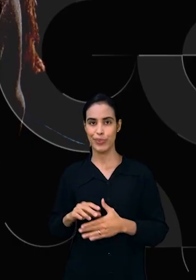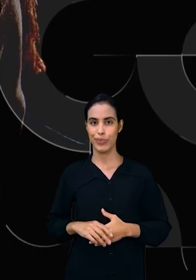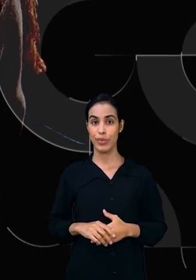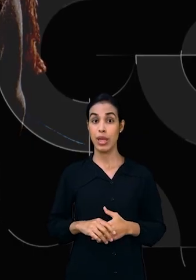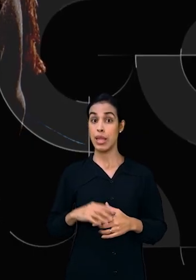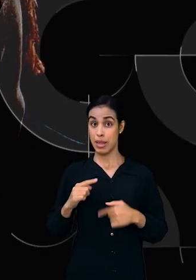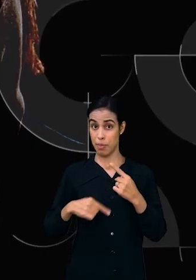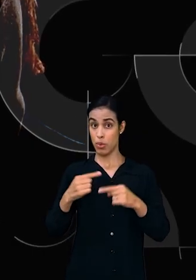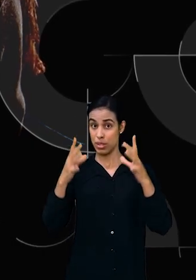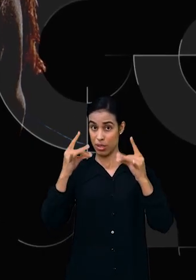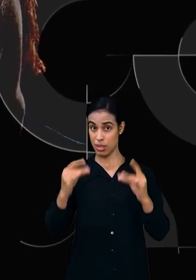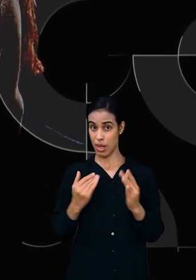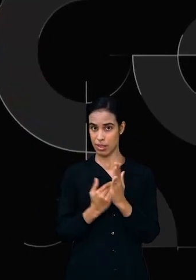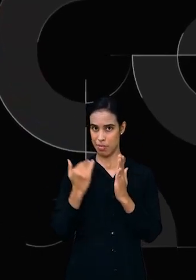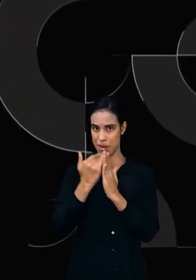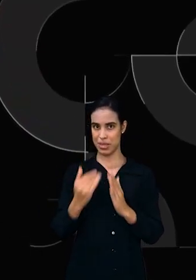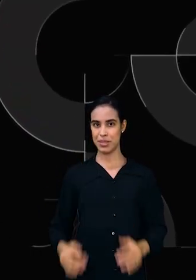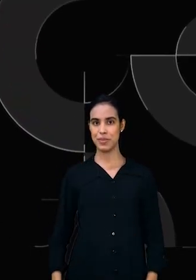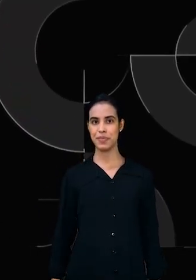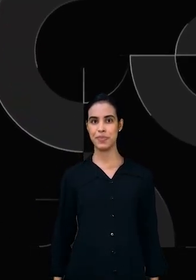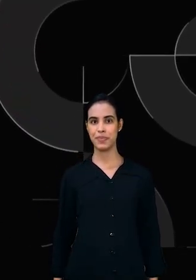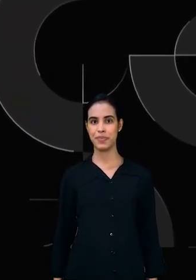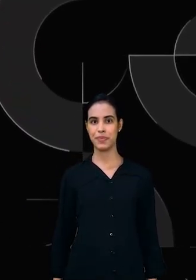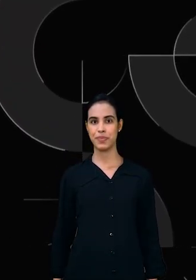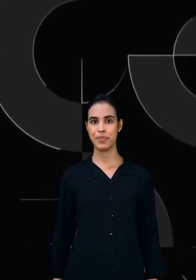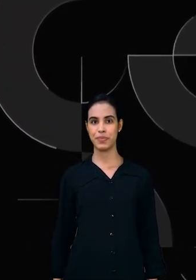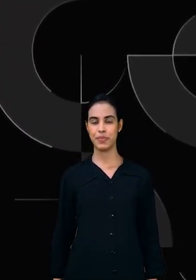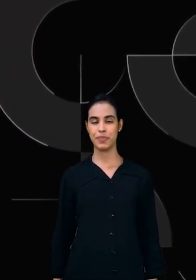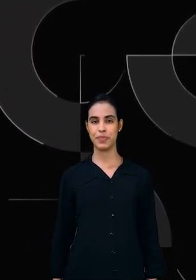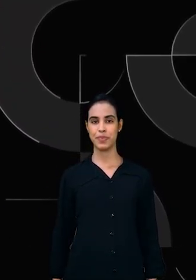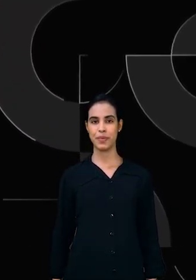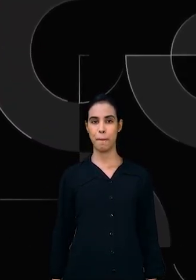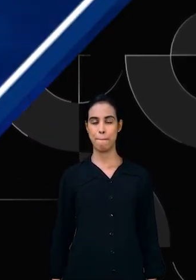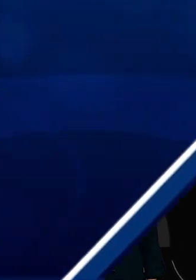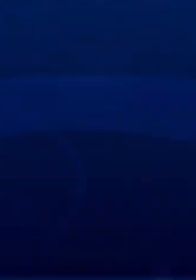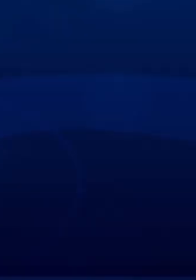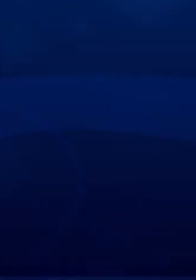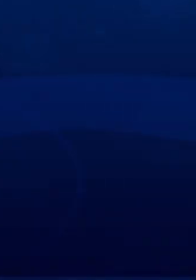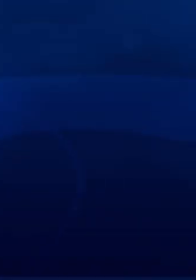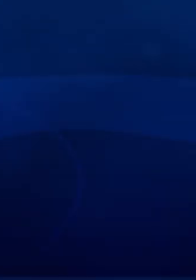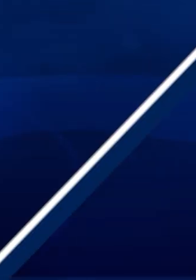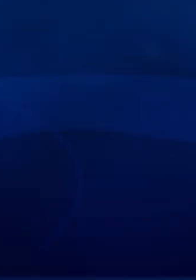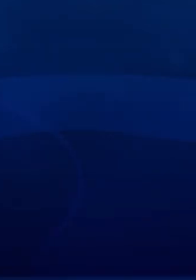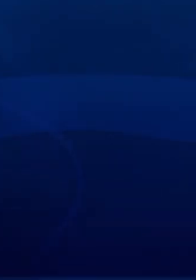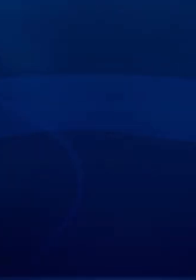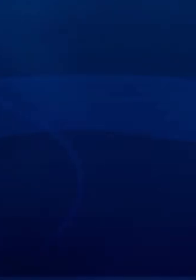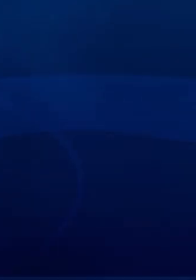ou análise das instalações. Os detalhes do caso em instantes.